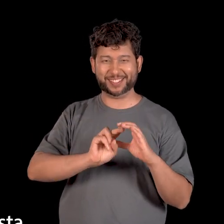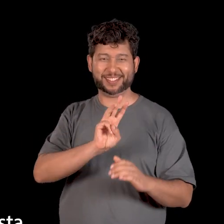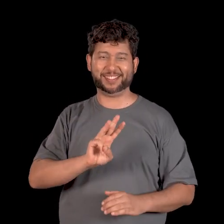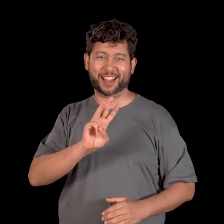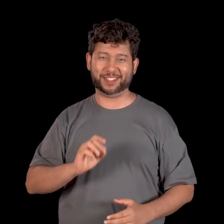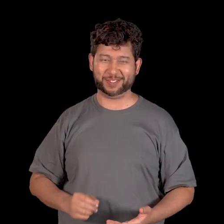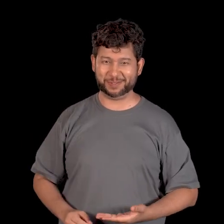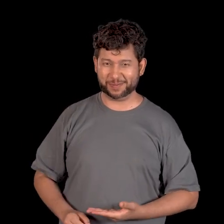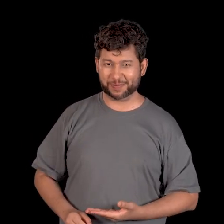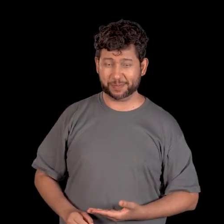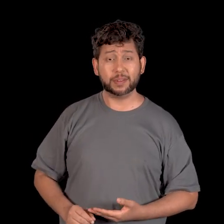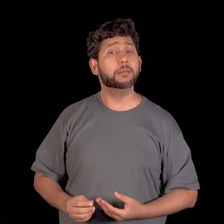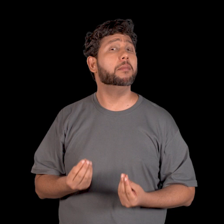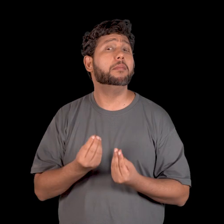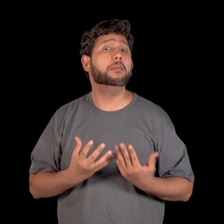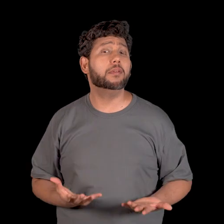Bela Vista,